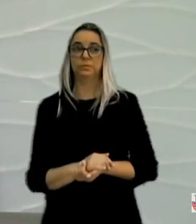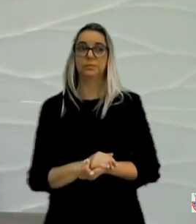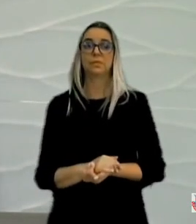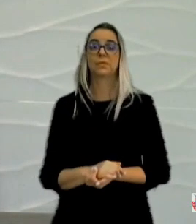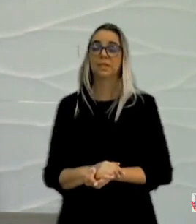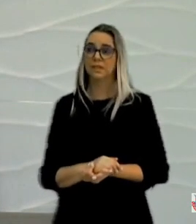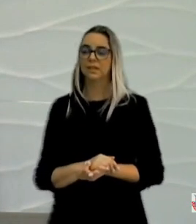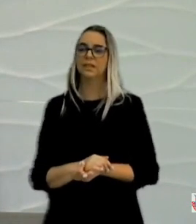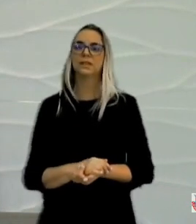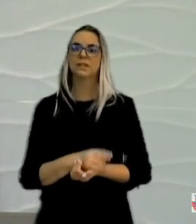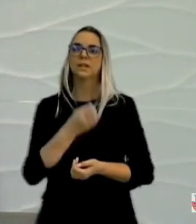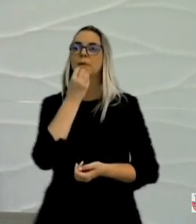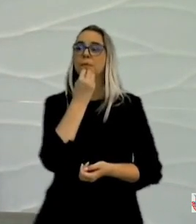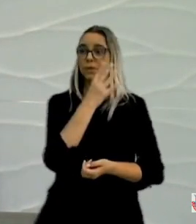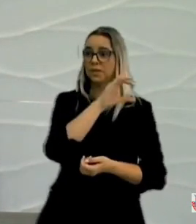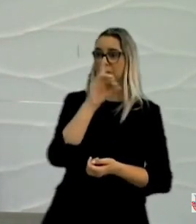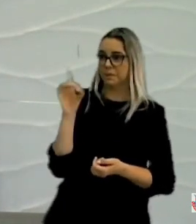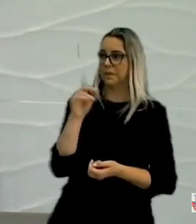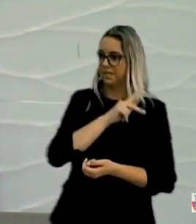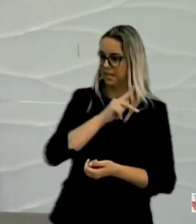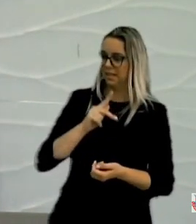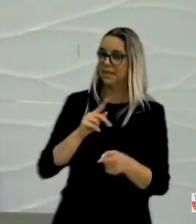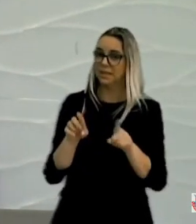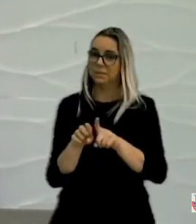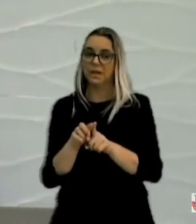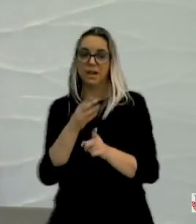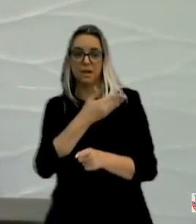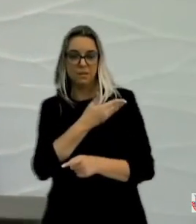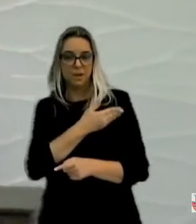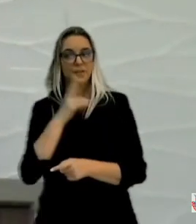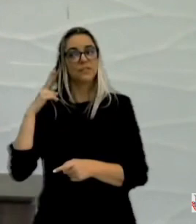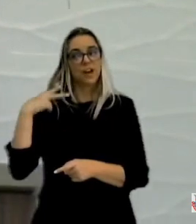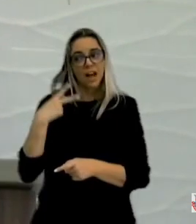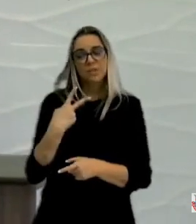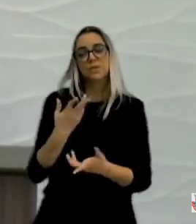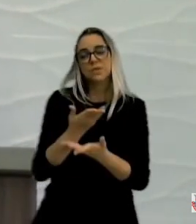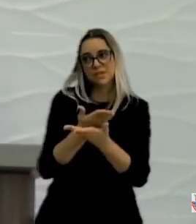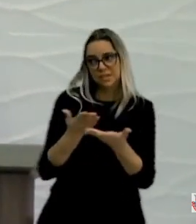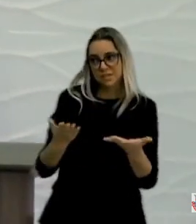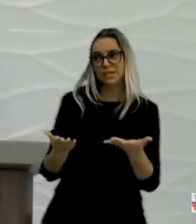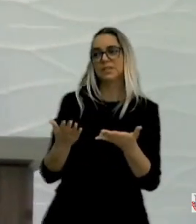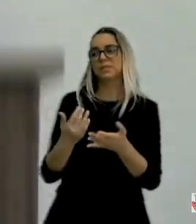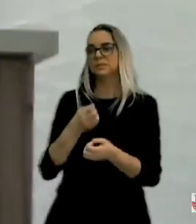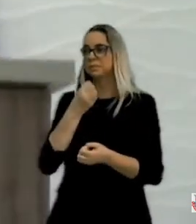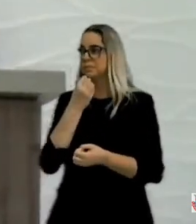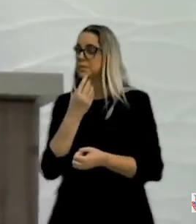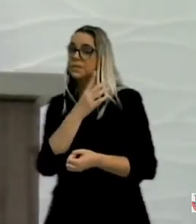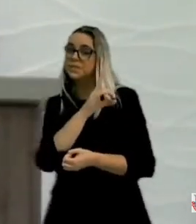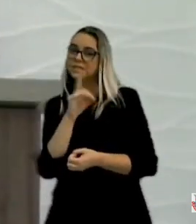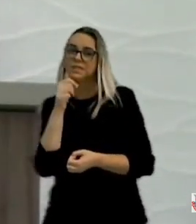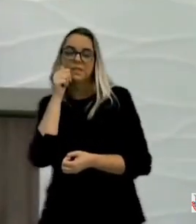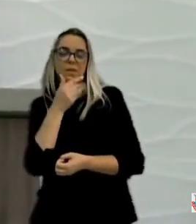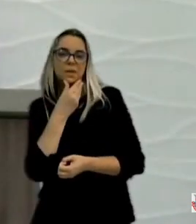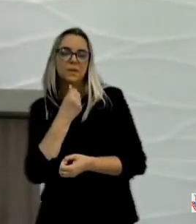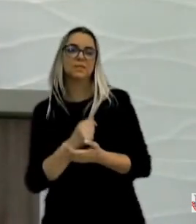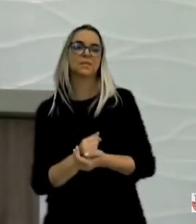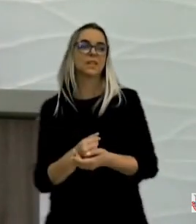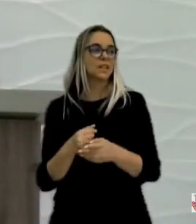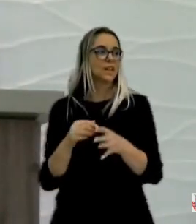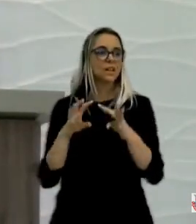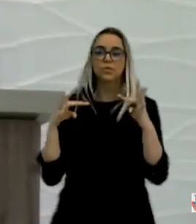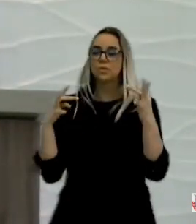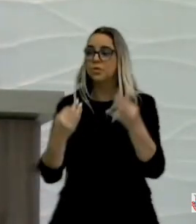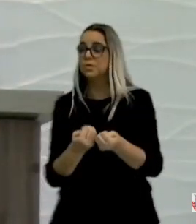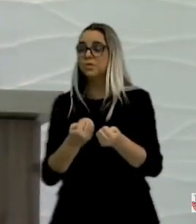Bom dia, senhor presidente. Bom dia, caros colegas vereadores. Bom dia, vereadora. Bom dia a todos presentes aqui. Eu